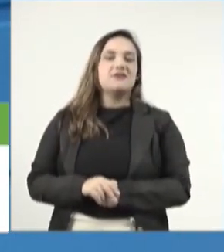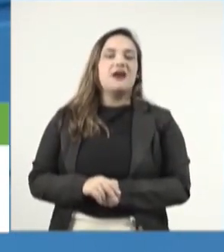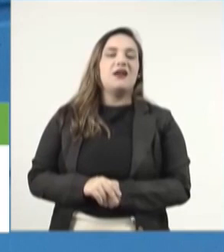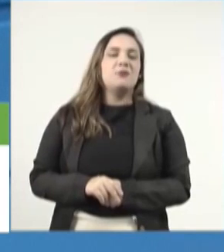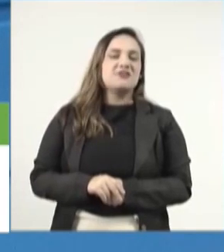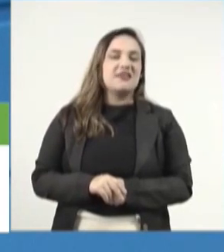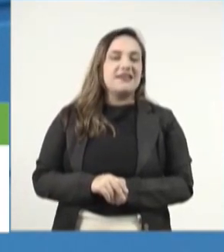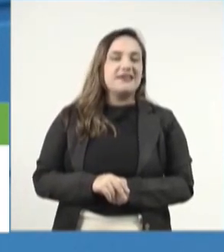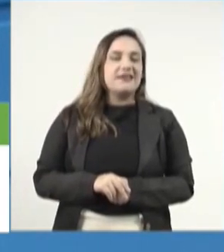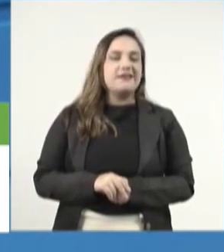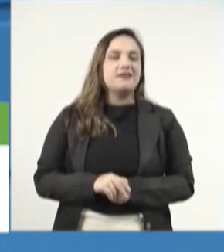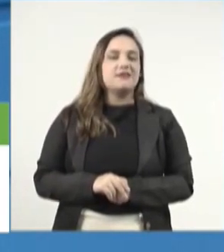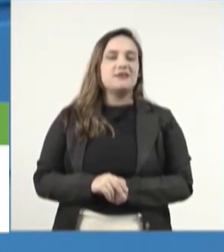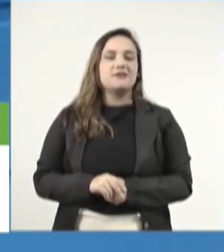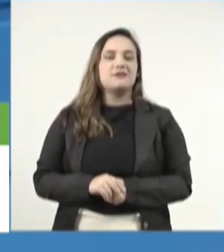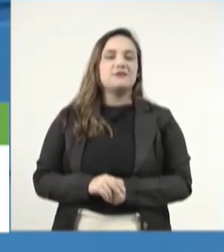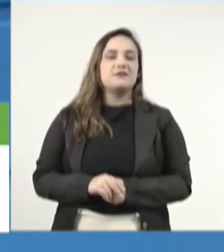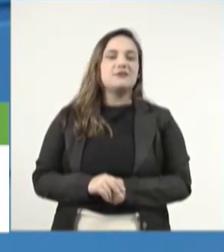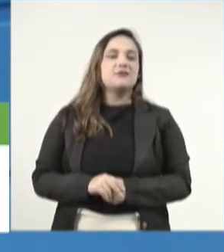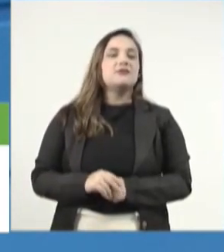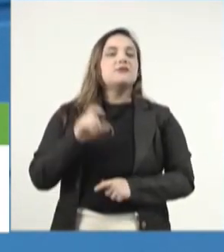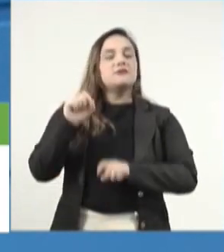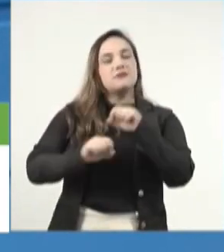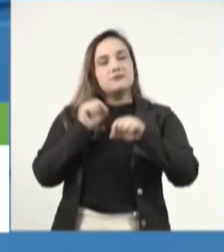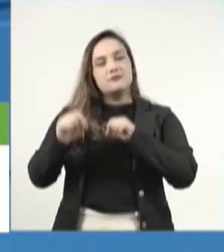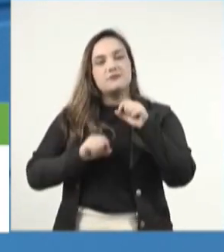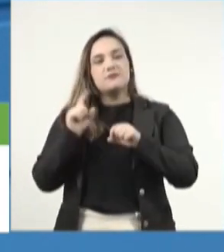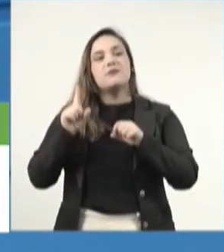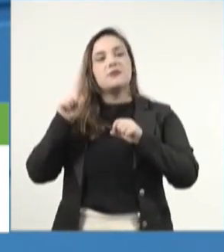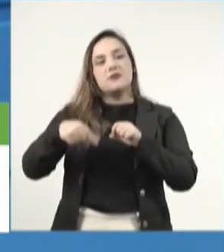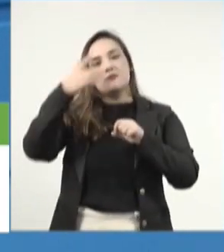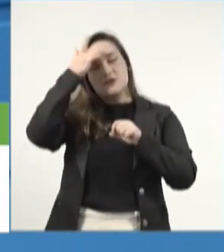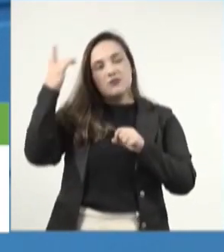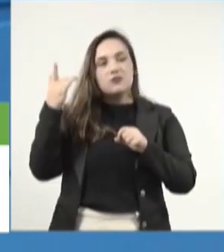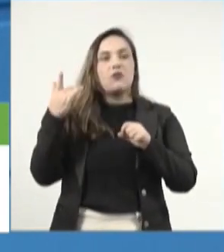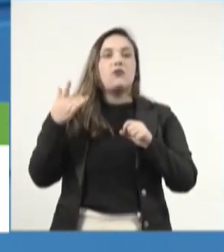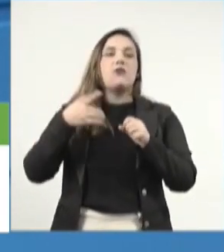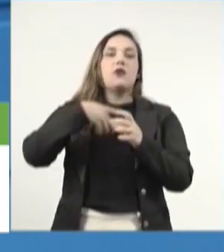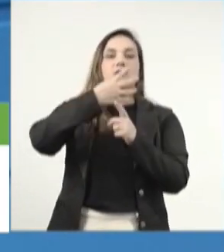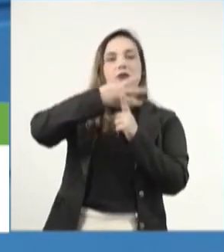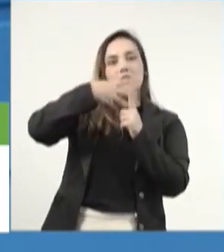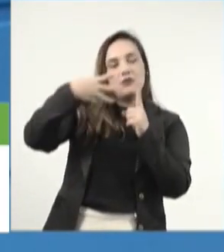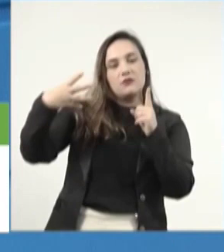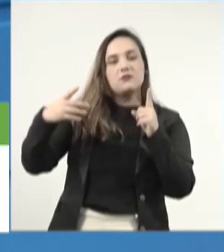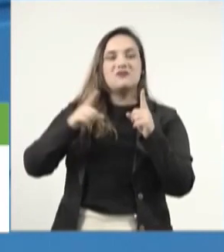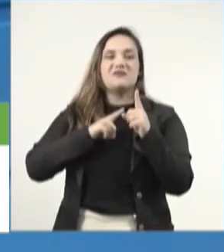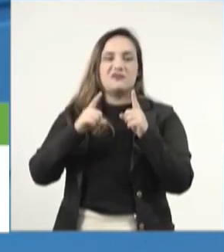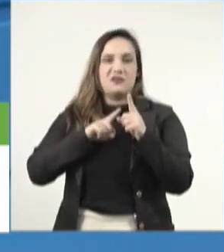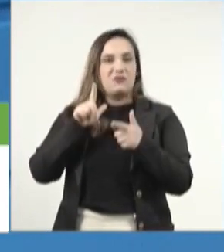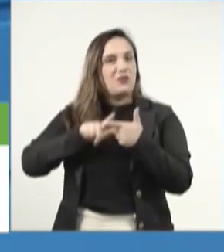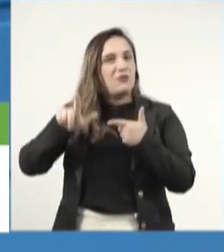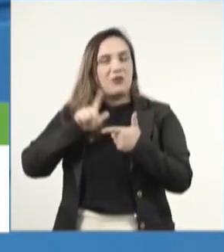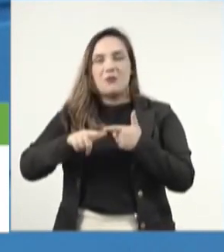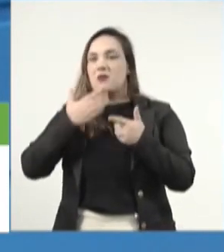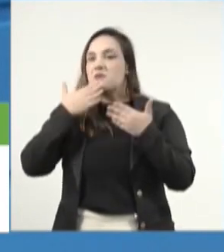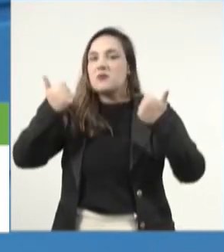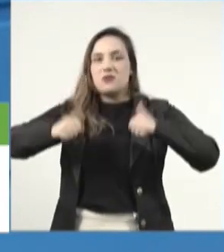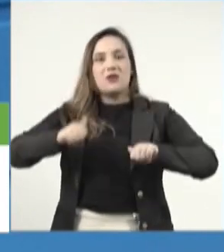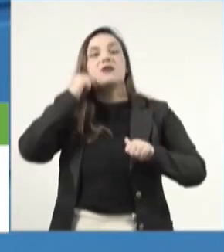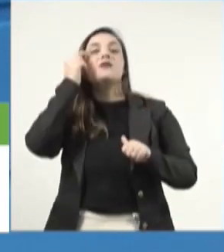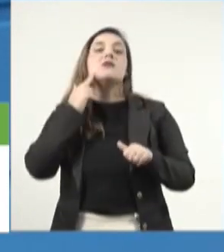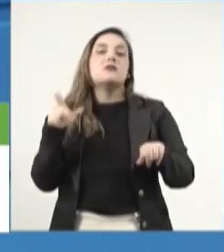eles indígenas e pessoas LGBTs, que enfrentam os maiores problemas para